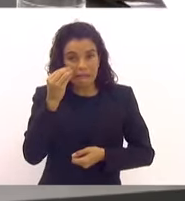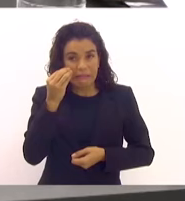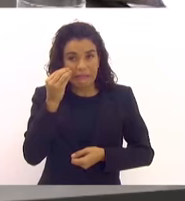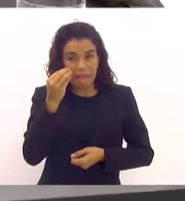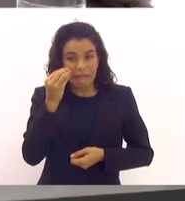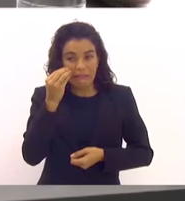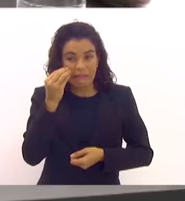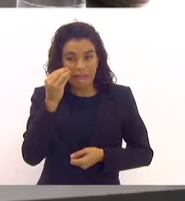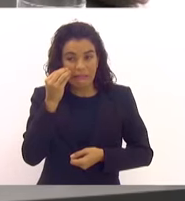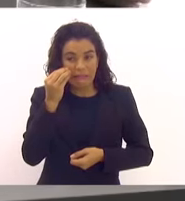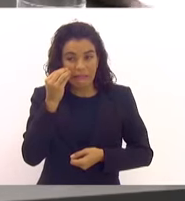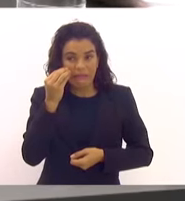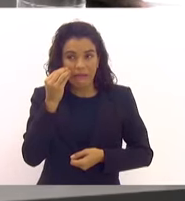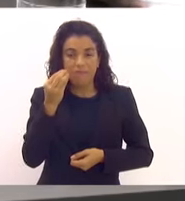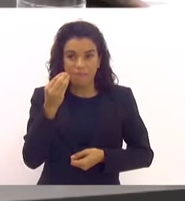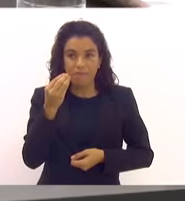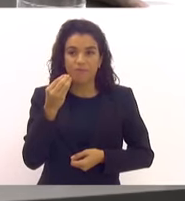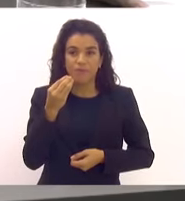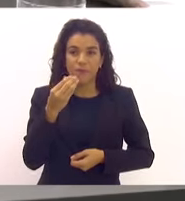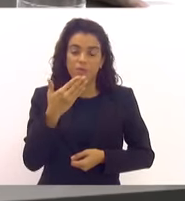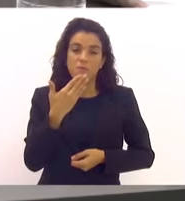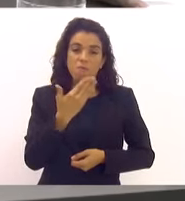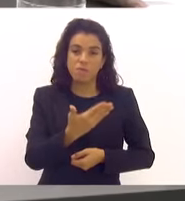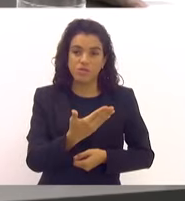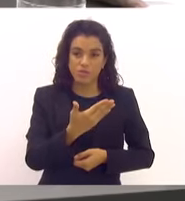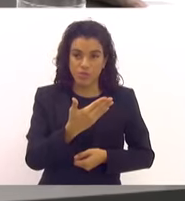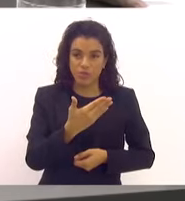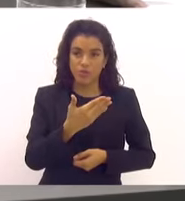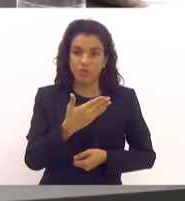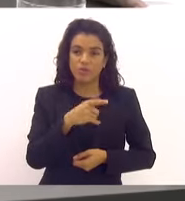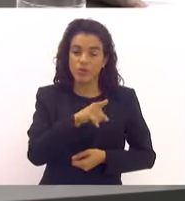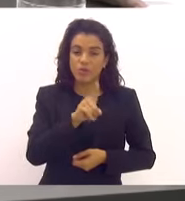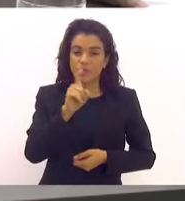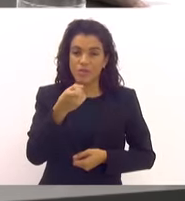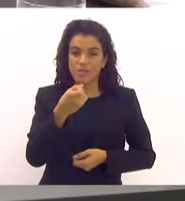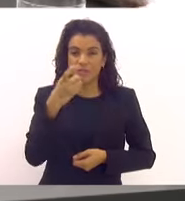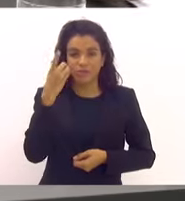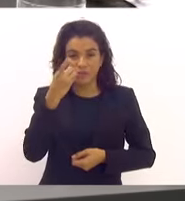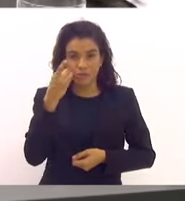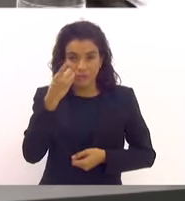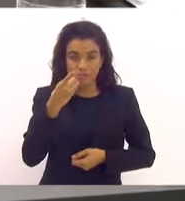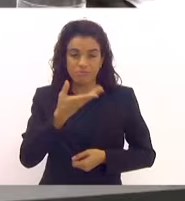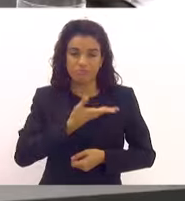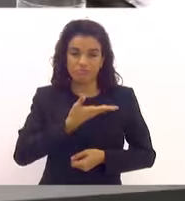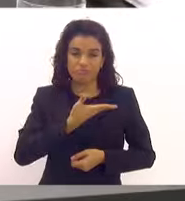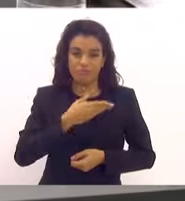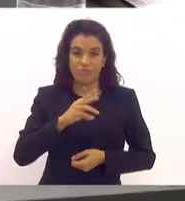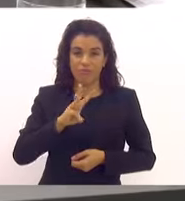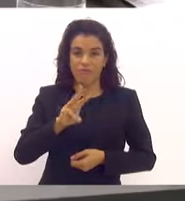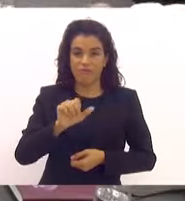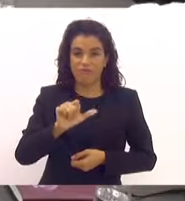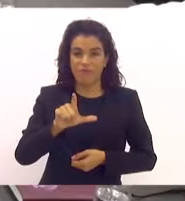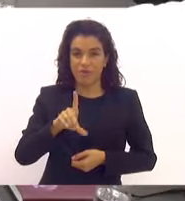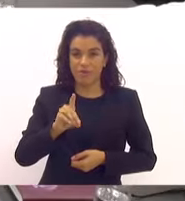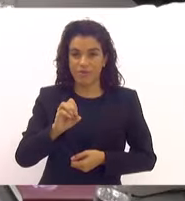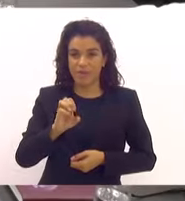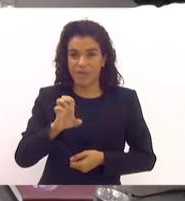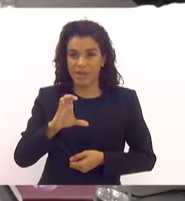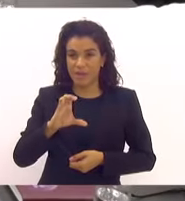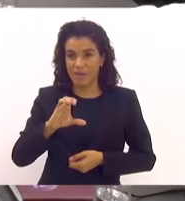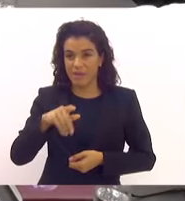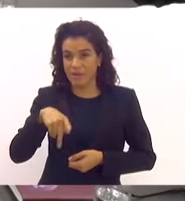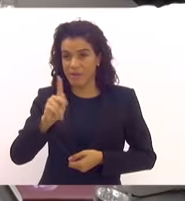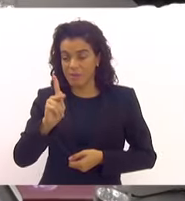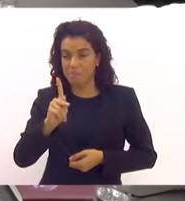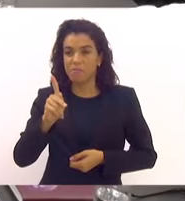para comunicar então a Vossa Excelência esse pedido do nosso querido ex-deputado e amigo Valdec. É